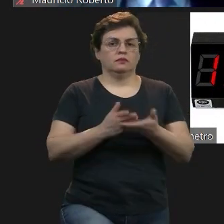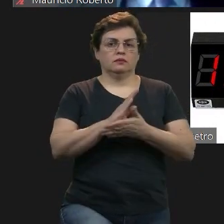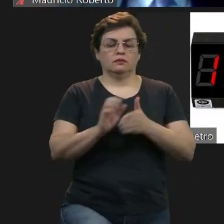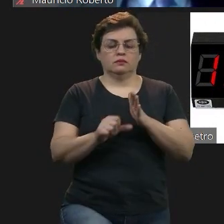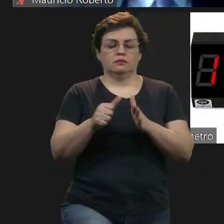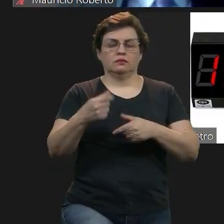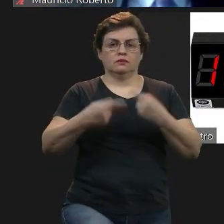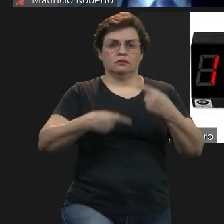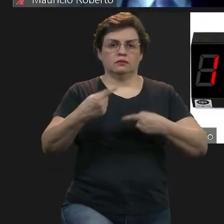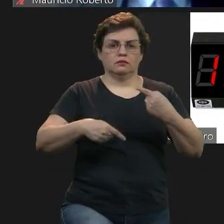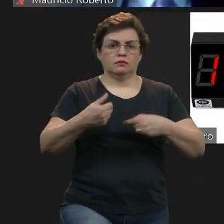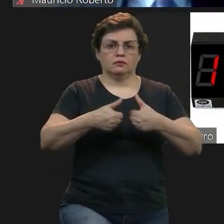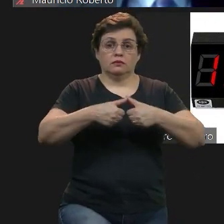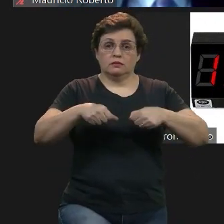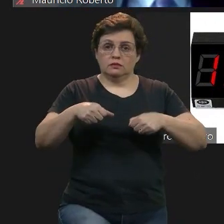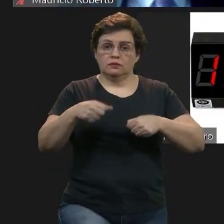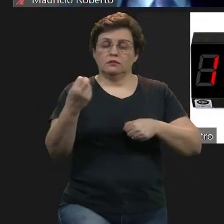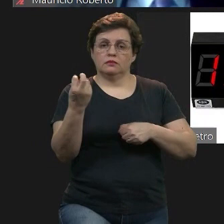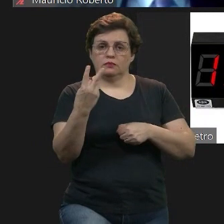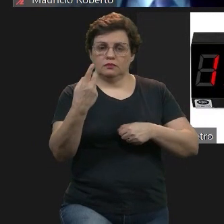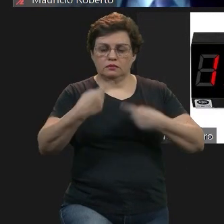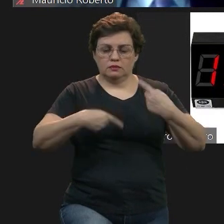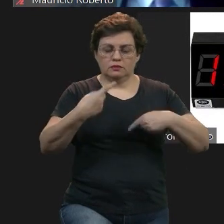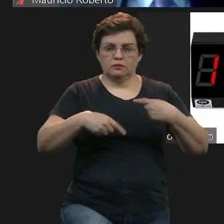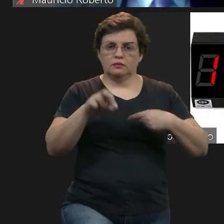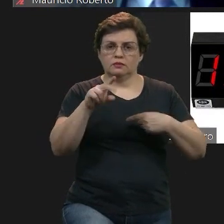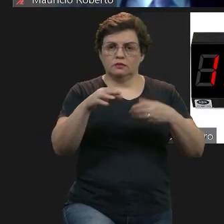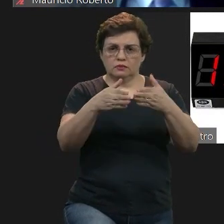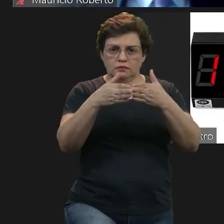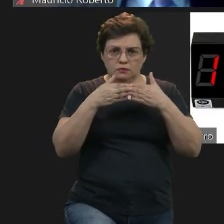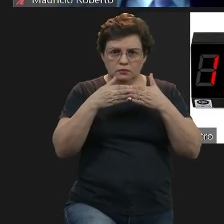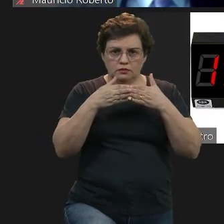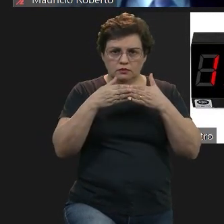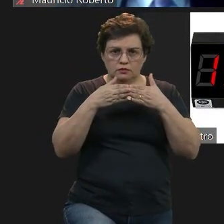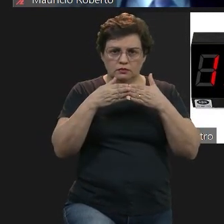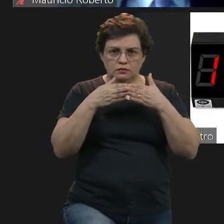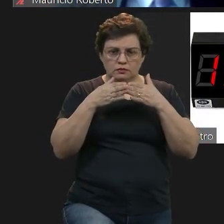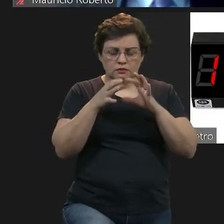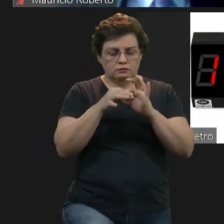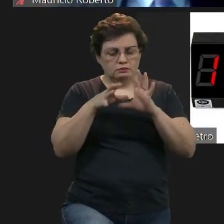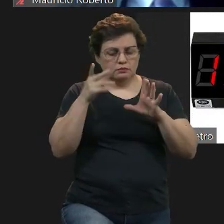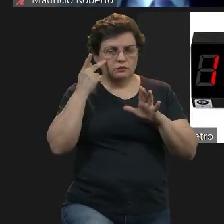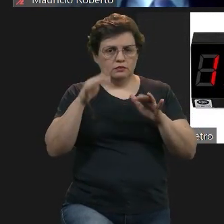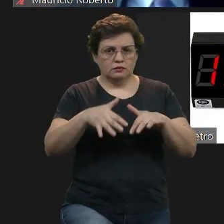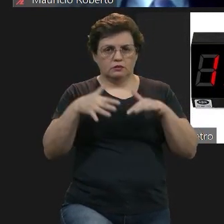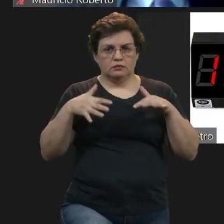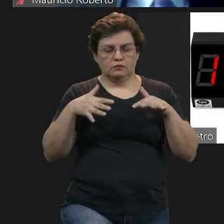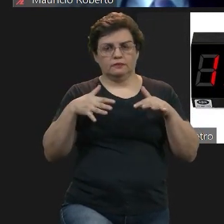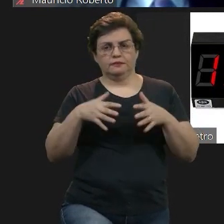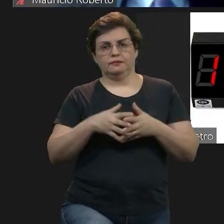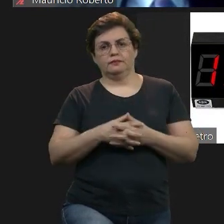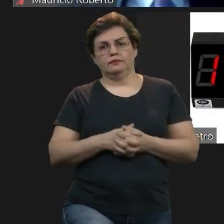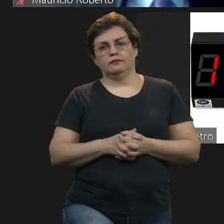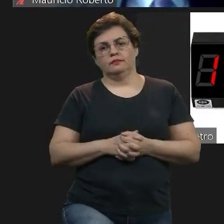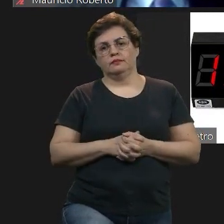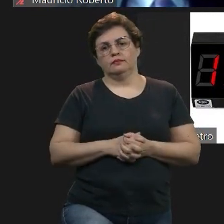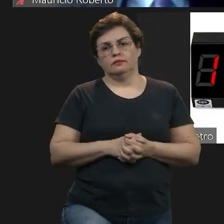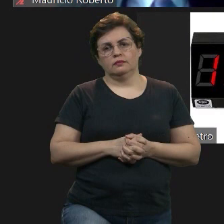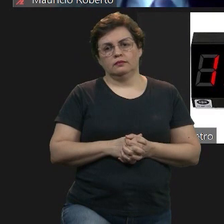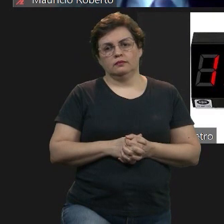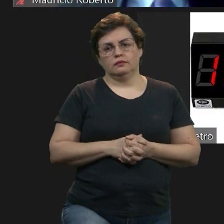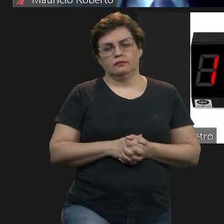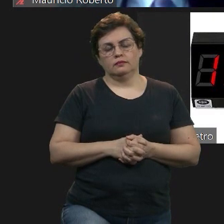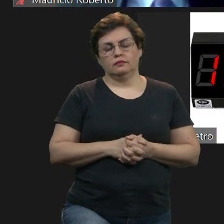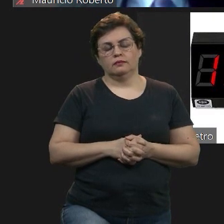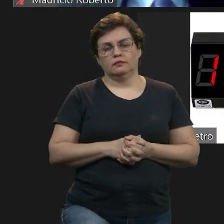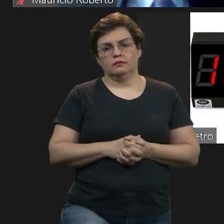aprovado em primeira discussão, conforme requerido e deliberado pelo plenário, mencionado projeto 25